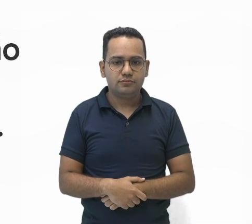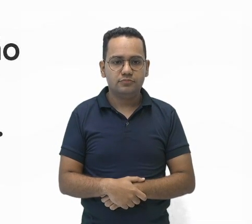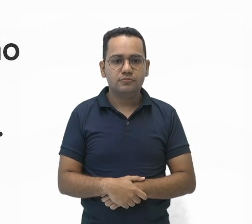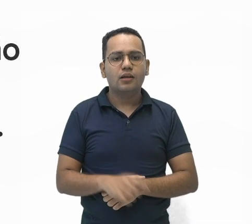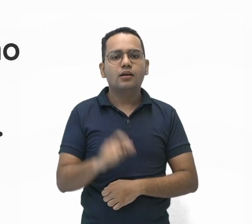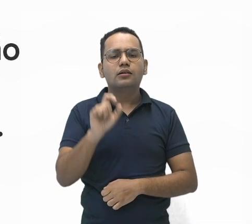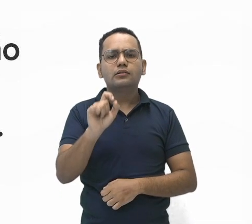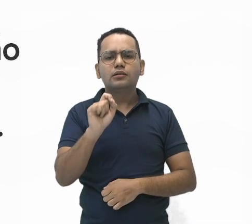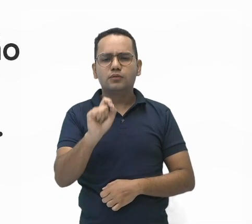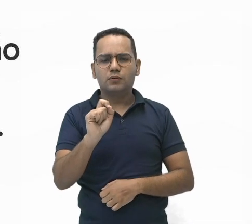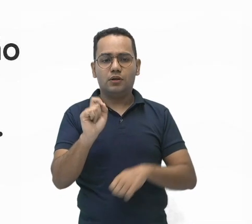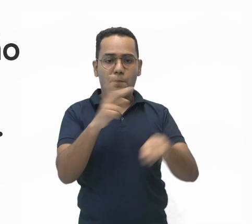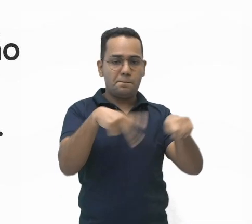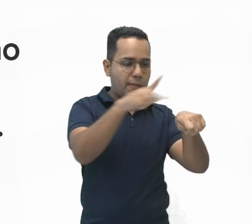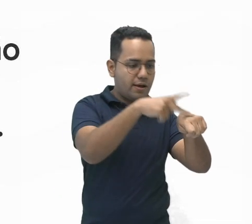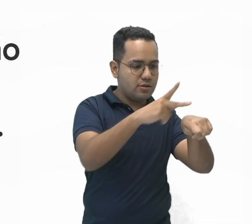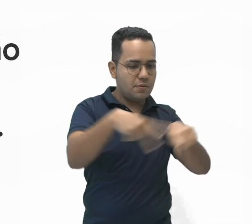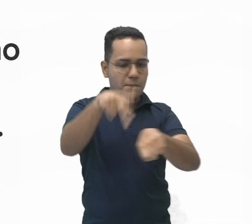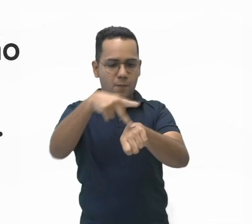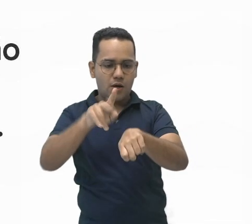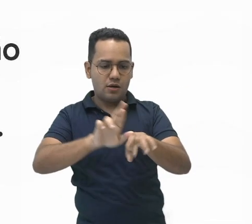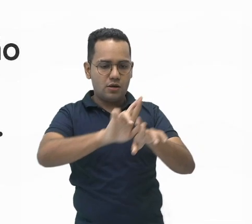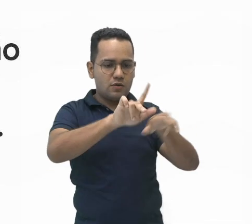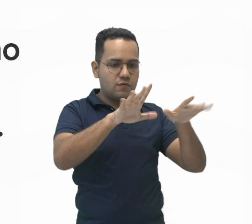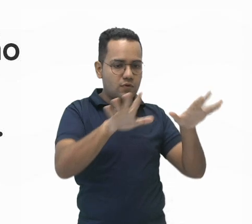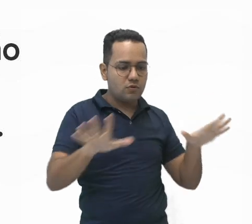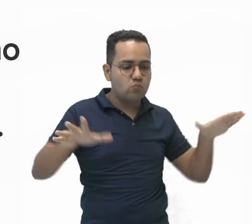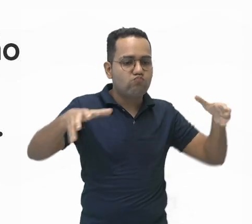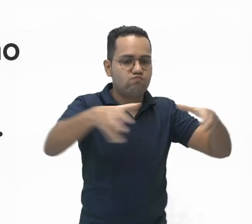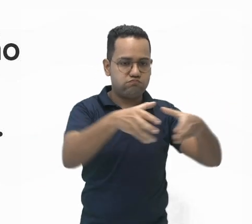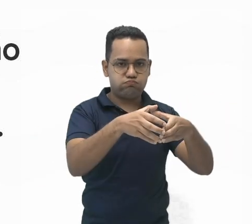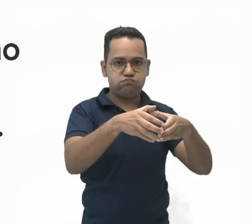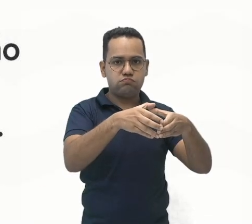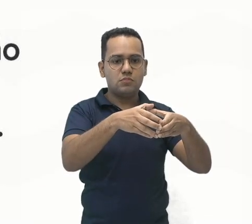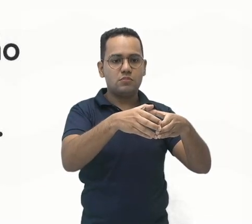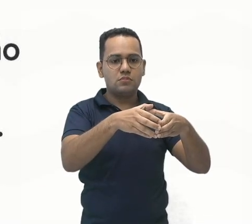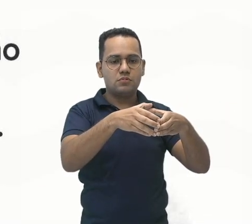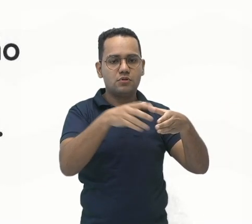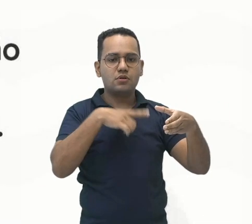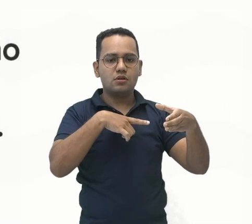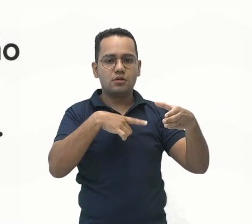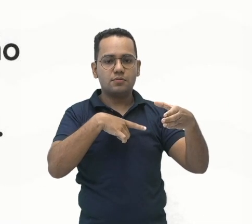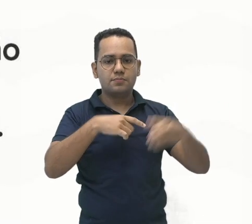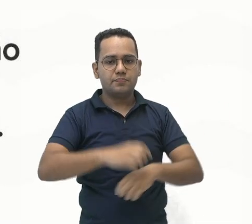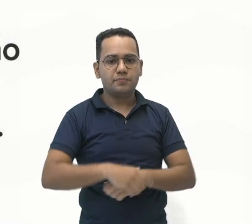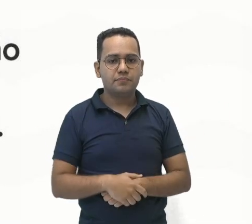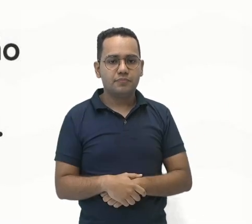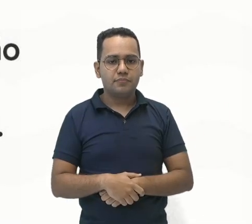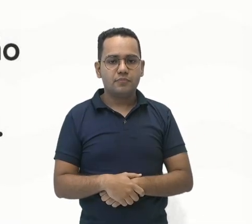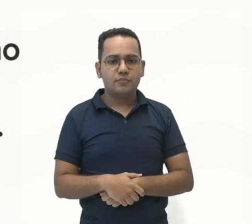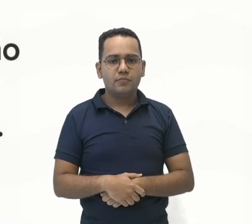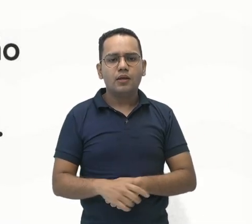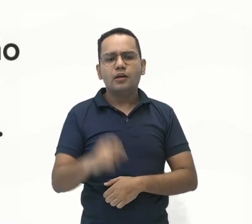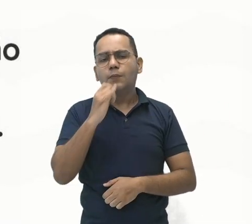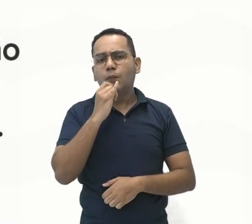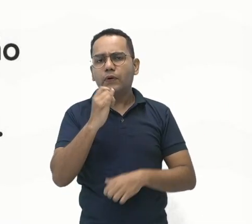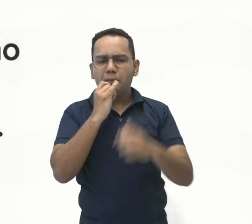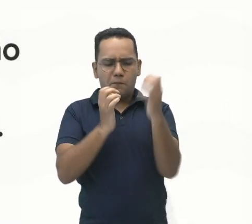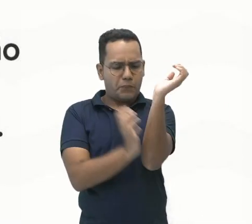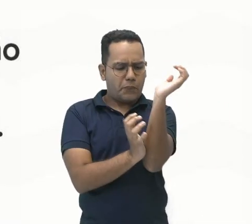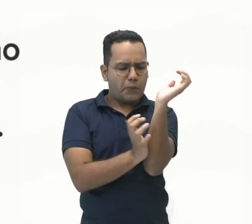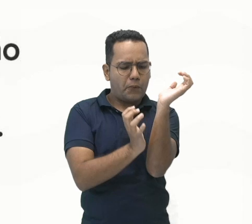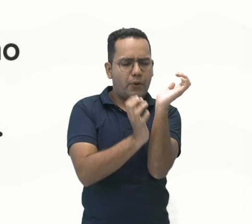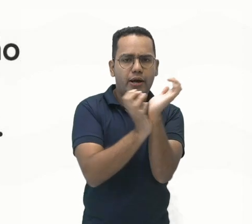pode definir blocos econômicos como sendo ali o agrupamento de mercados, de países, tá? Onde vão ali se